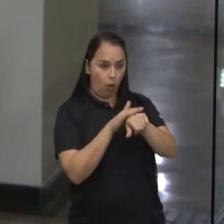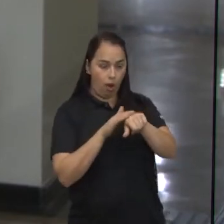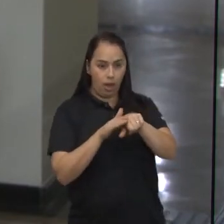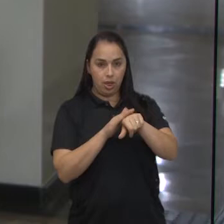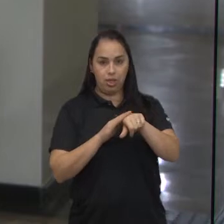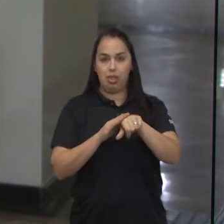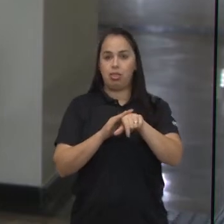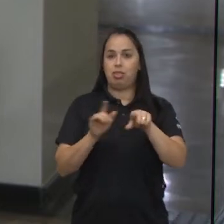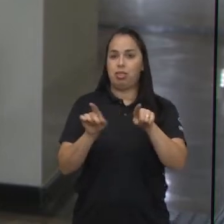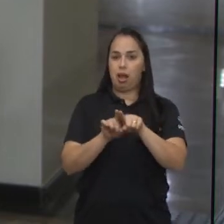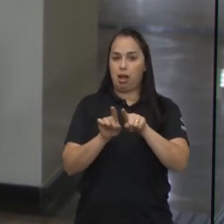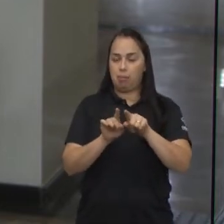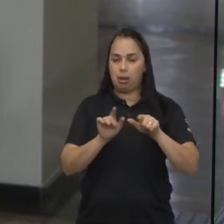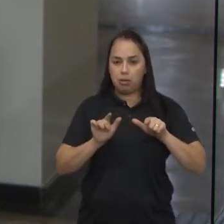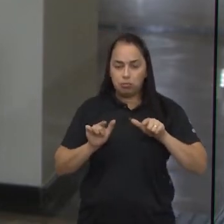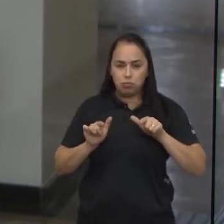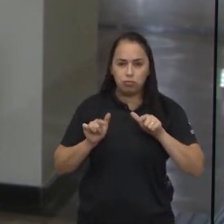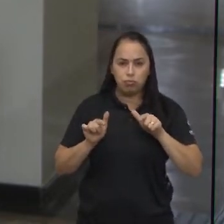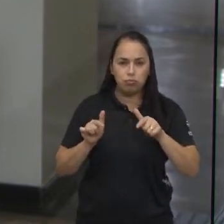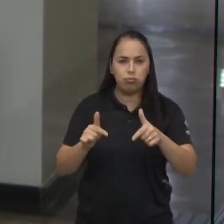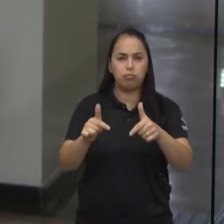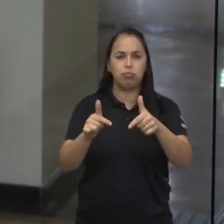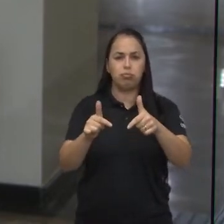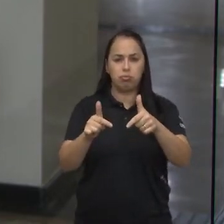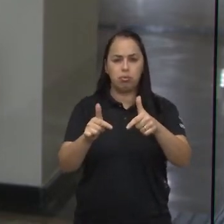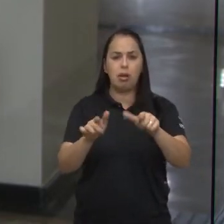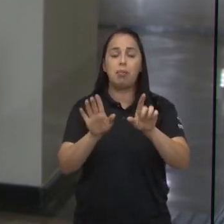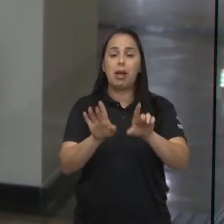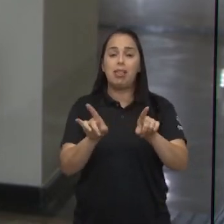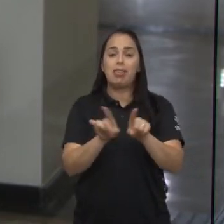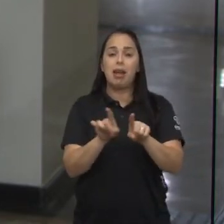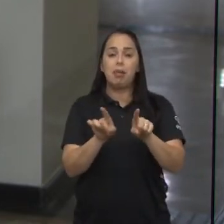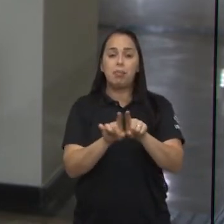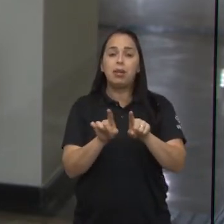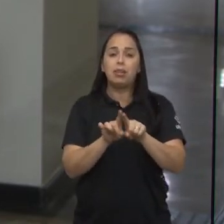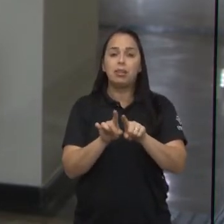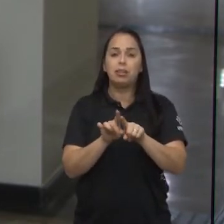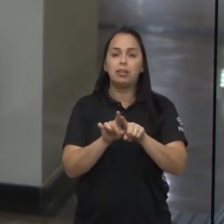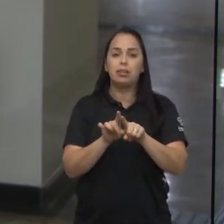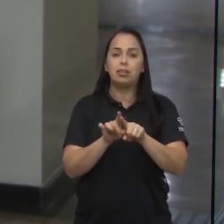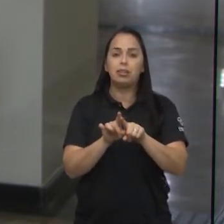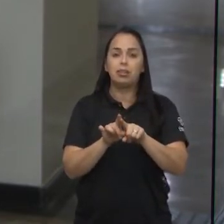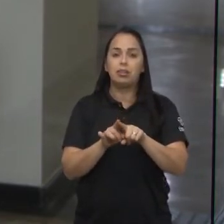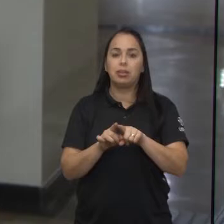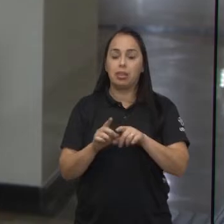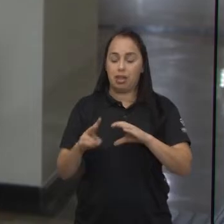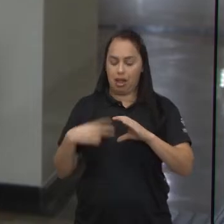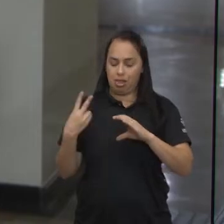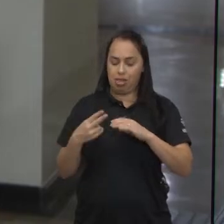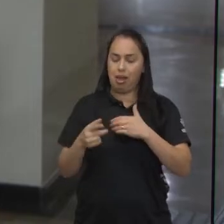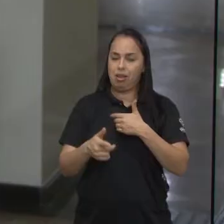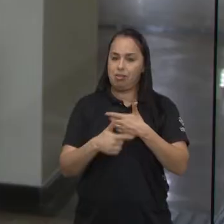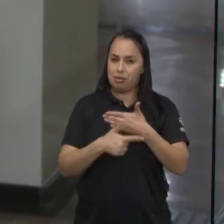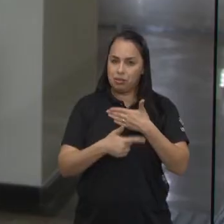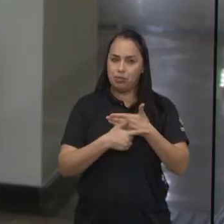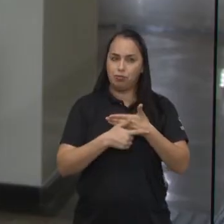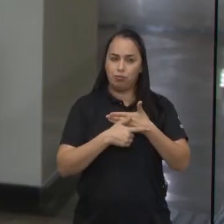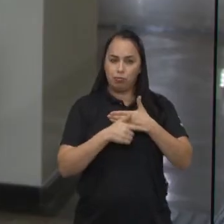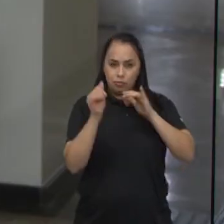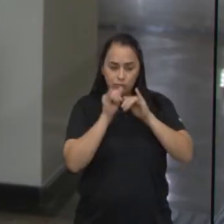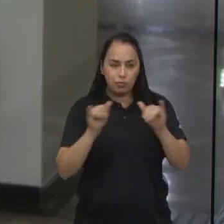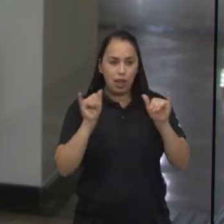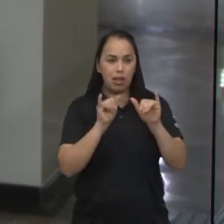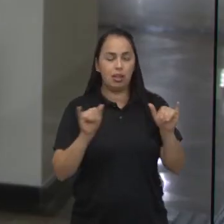conversas de ações realizadas por cada um dos vereadores mas também por ações da casa como um todo